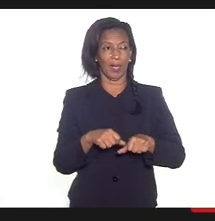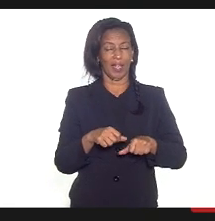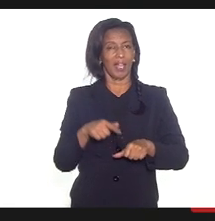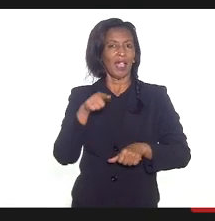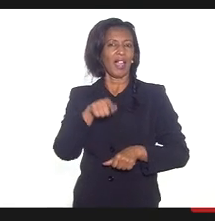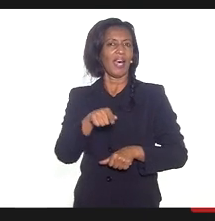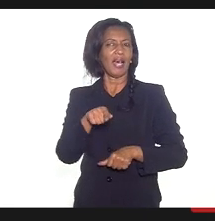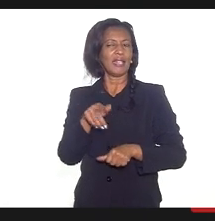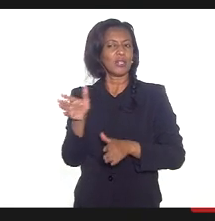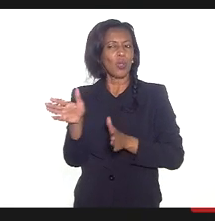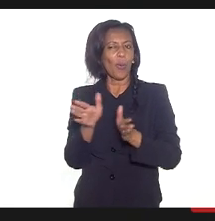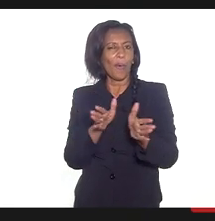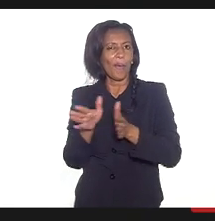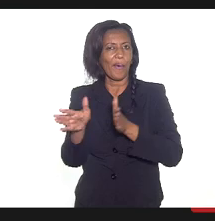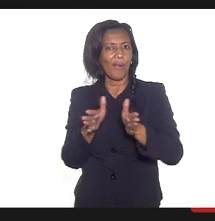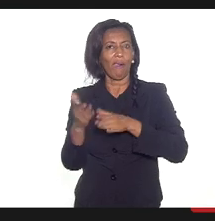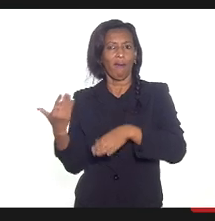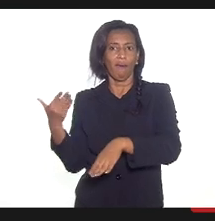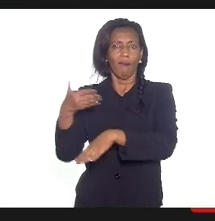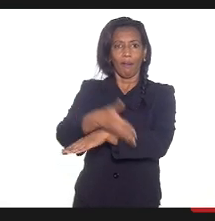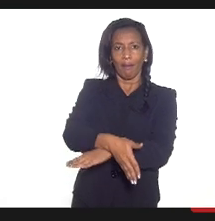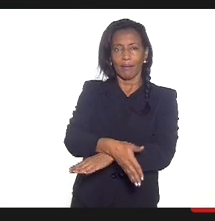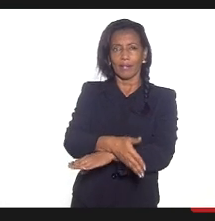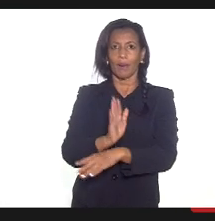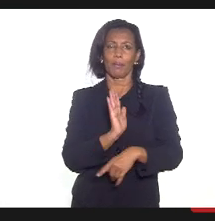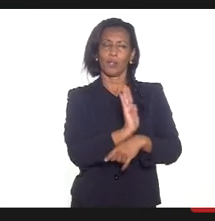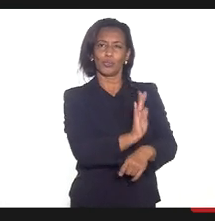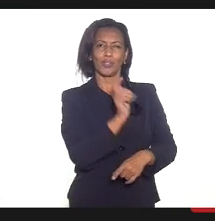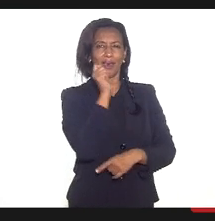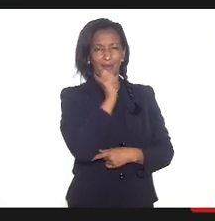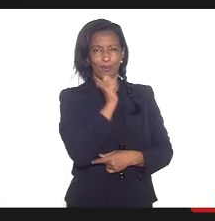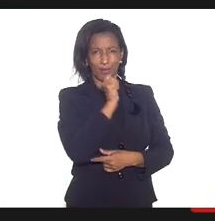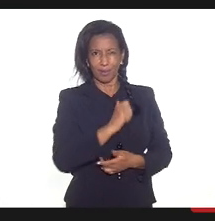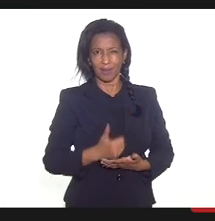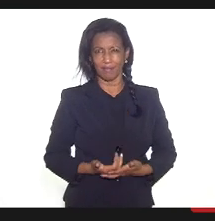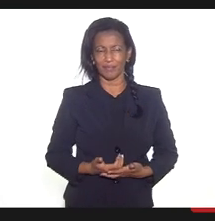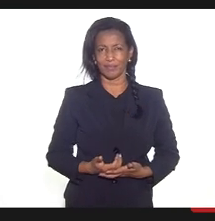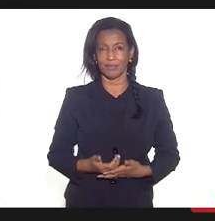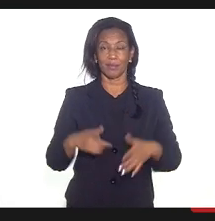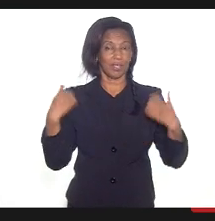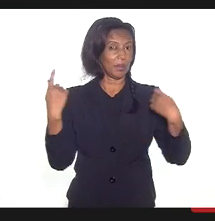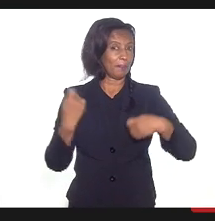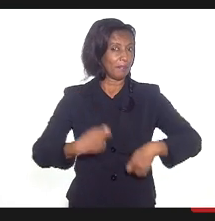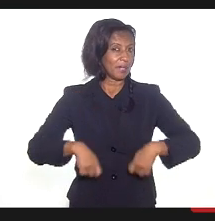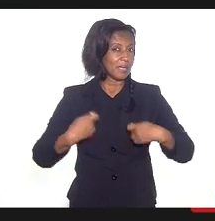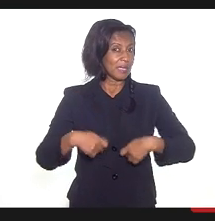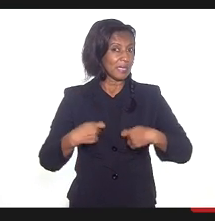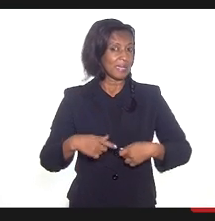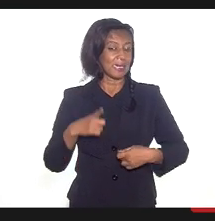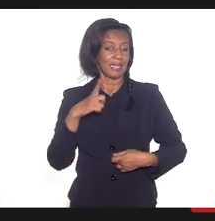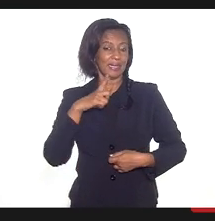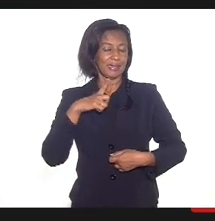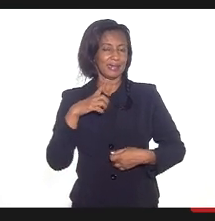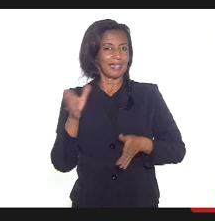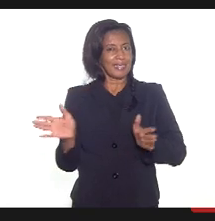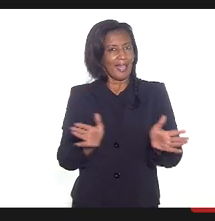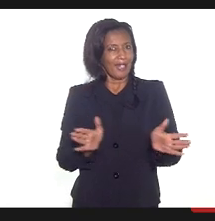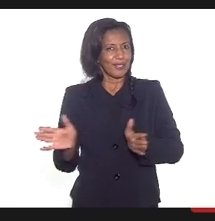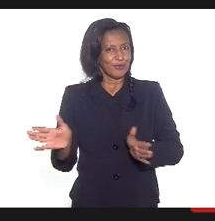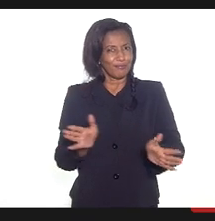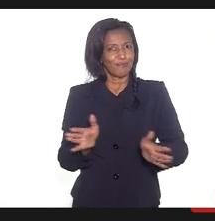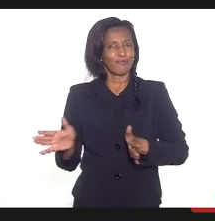só um meio da gente poder estar acessando aquela mulher, né? A gente precisa ter exatamente essa articulação,